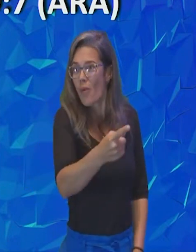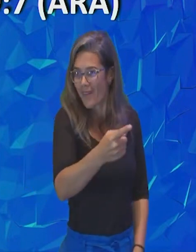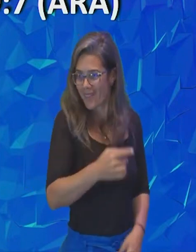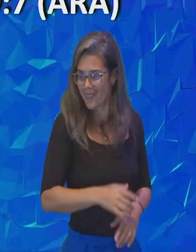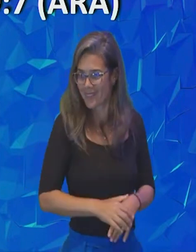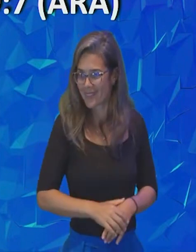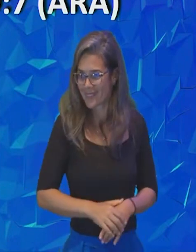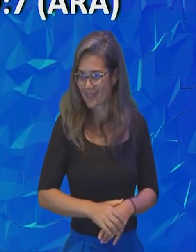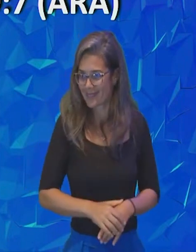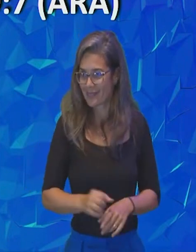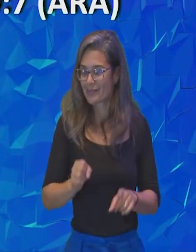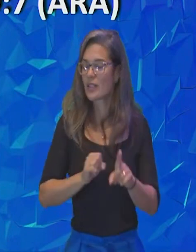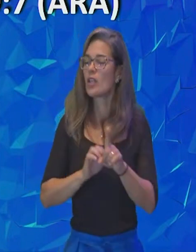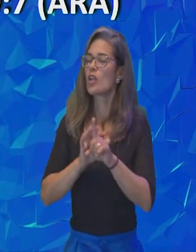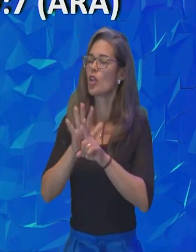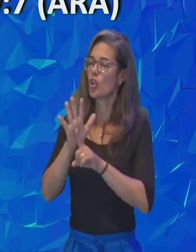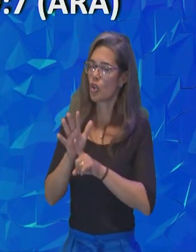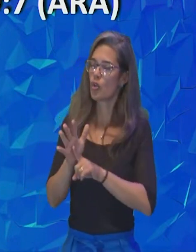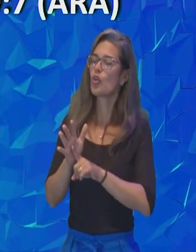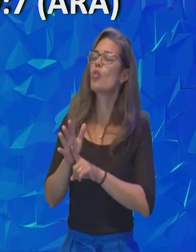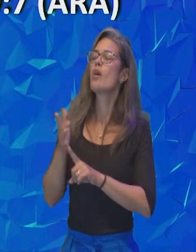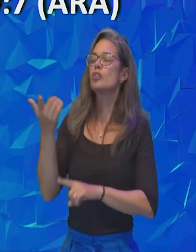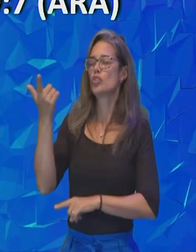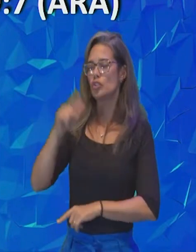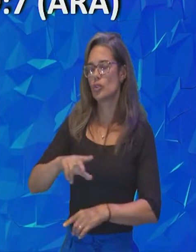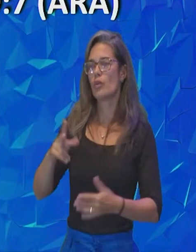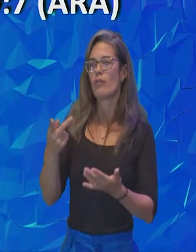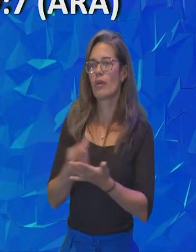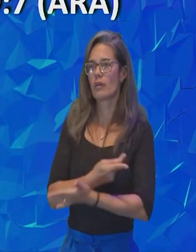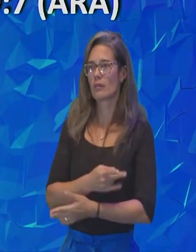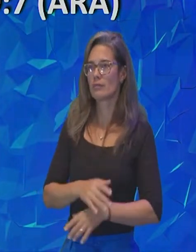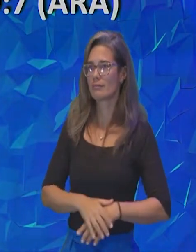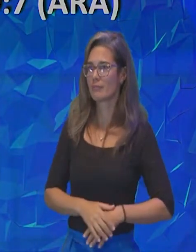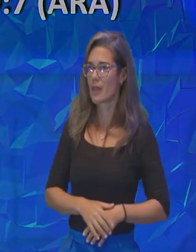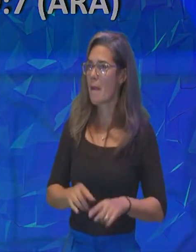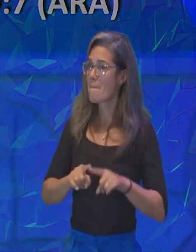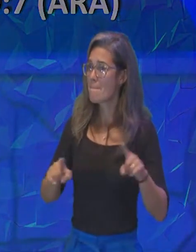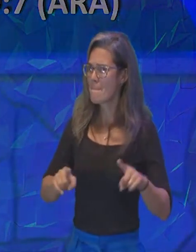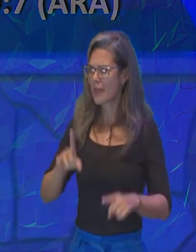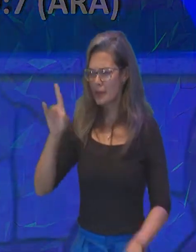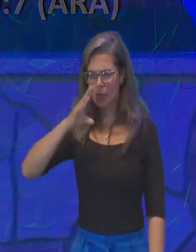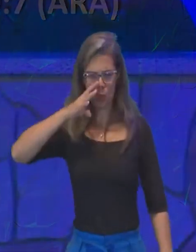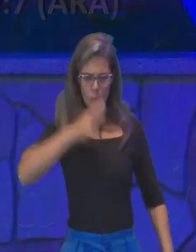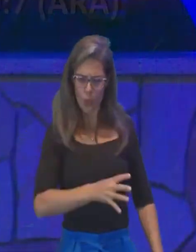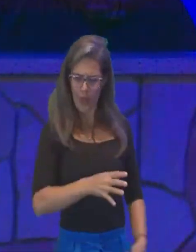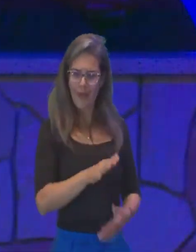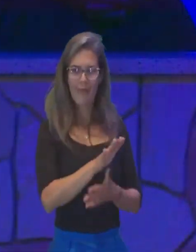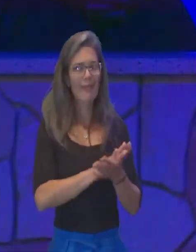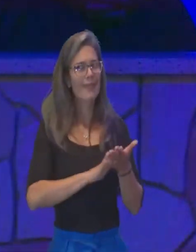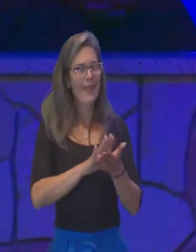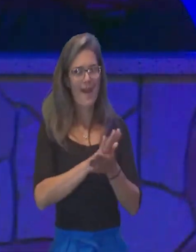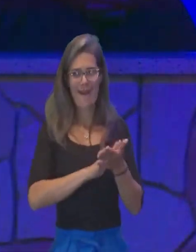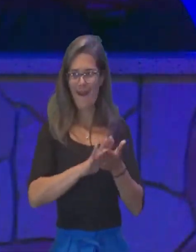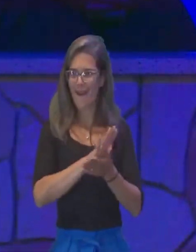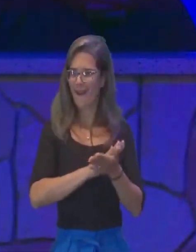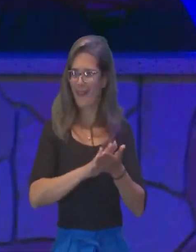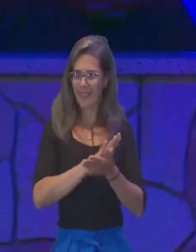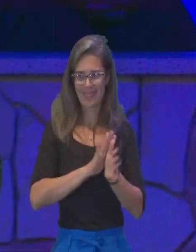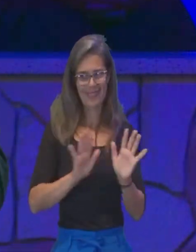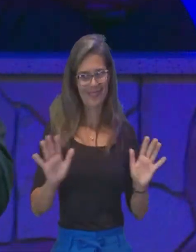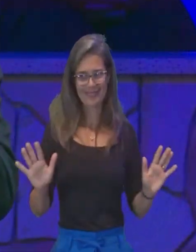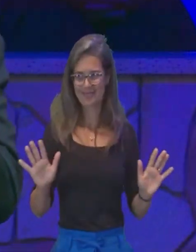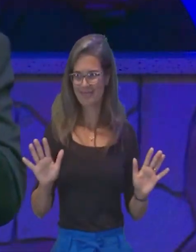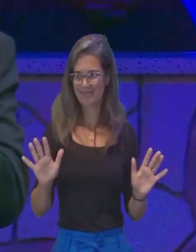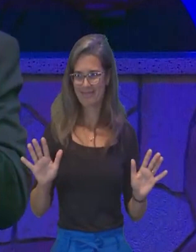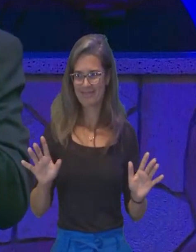o anjo retornou, e novamente nenhuma repreensão, nenhuma queixa da parte de Deus para o